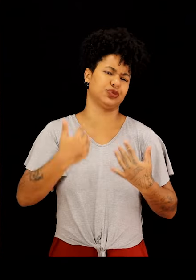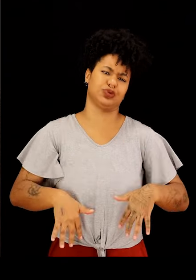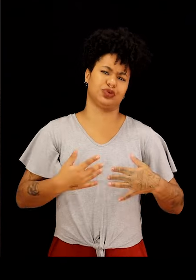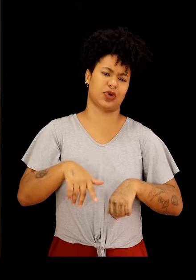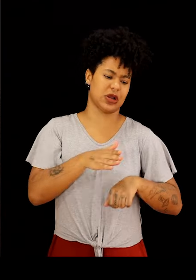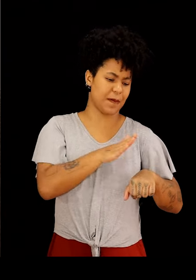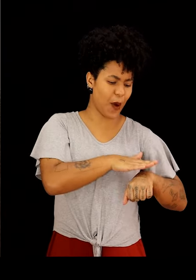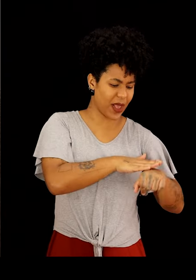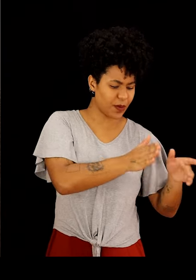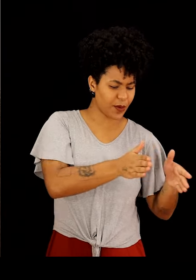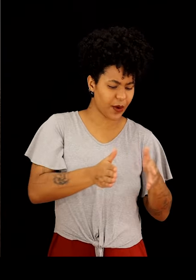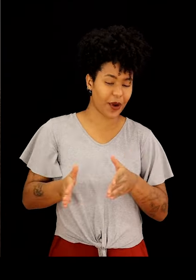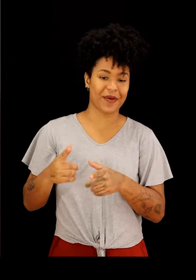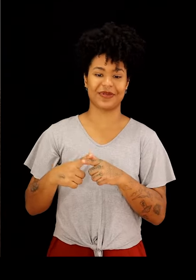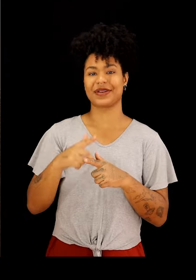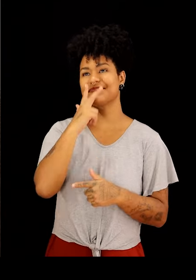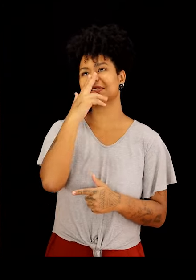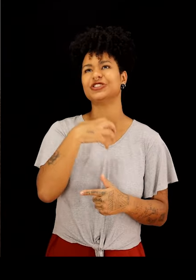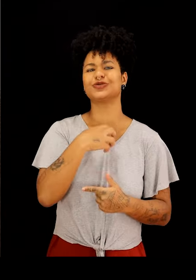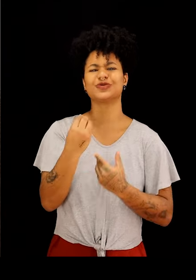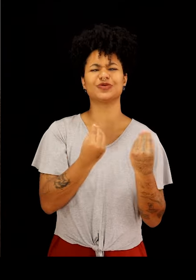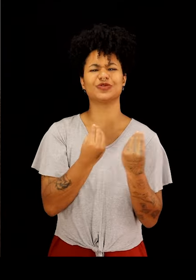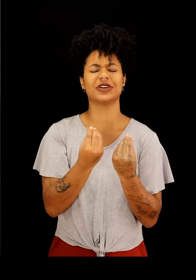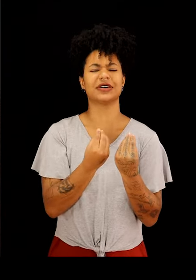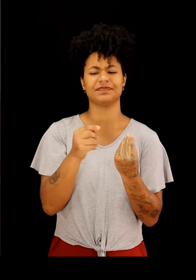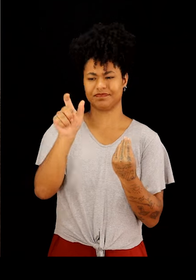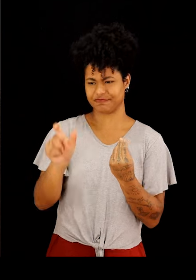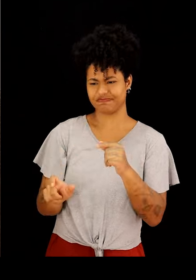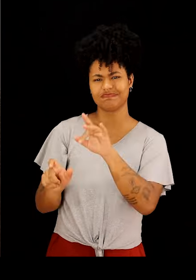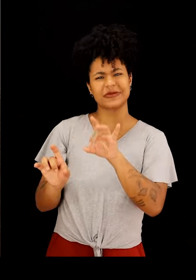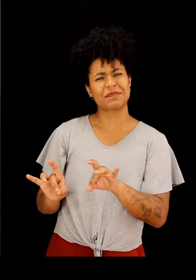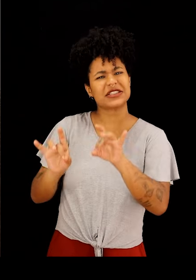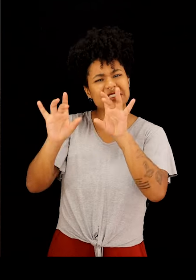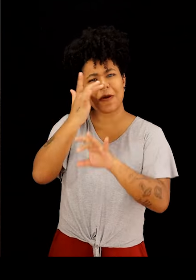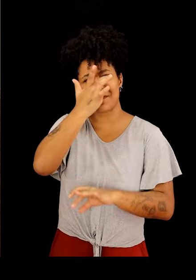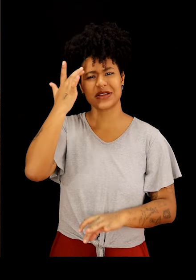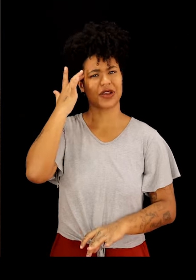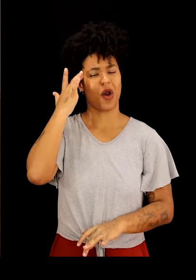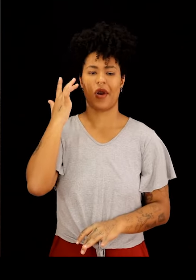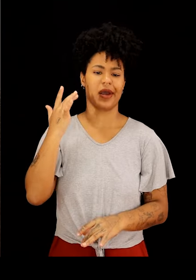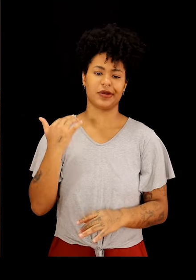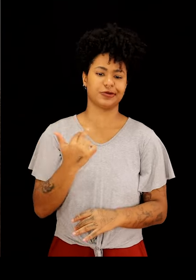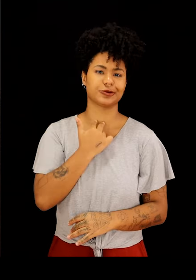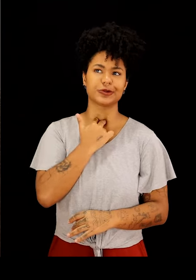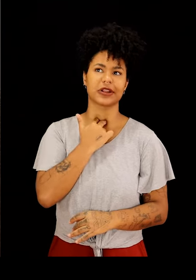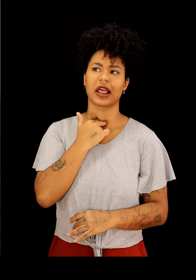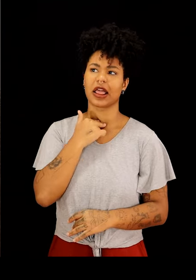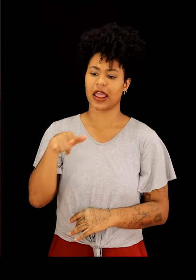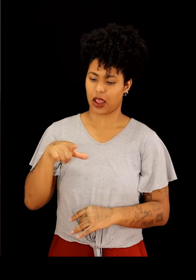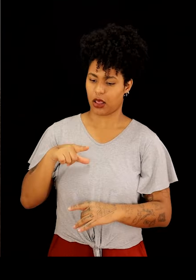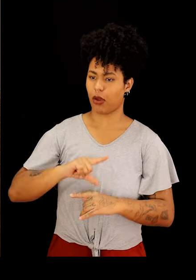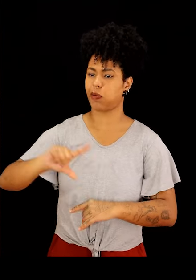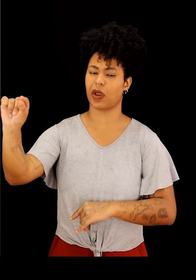porque, de uma certa forma, uma pessoa especial dessa não pode passar sem deixar o